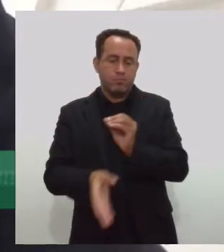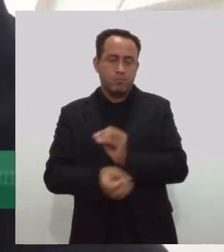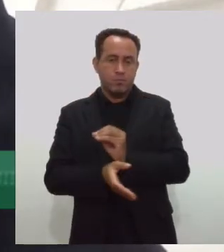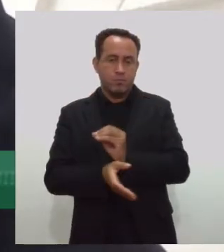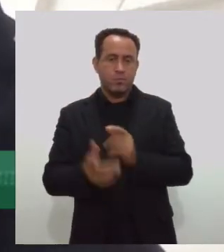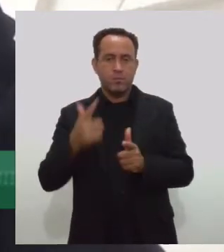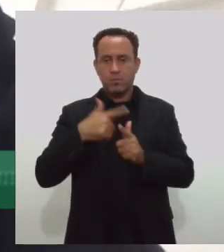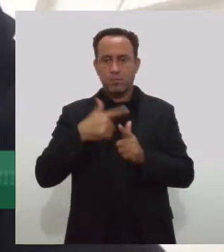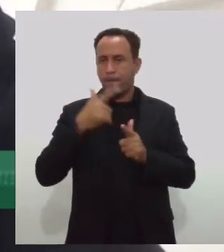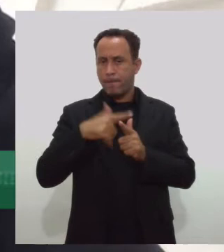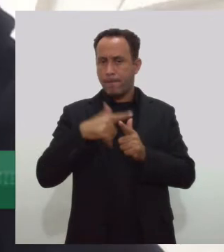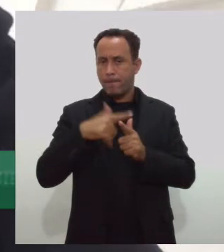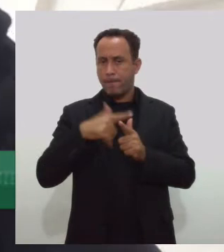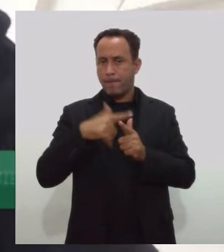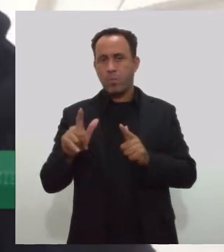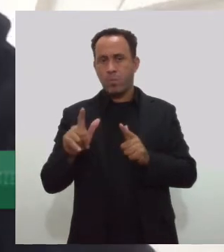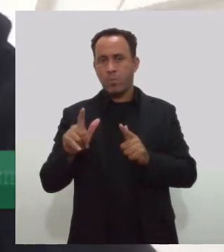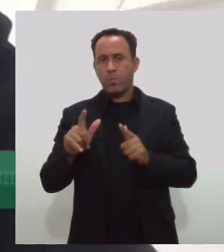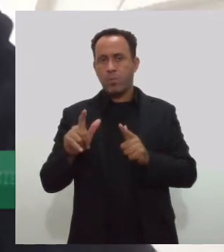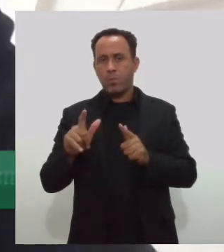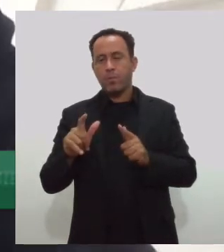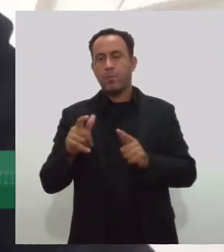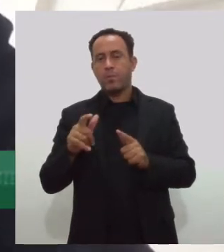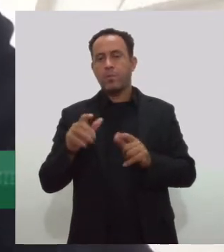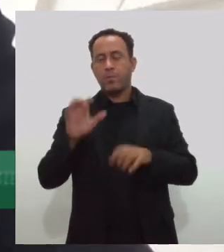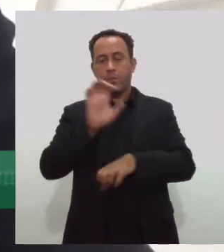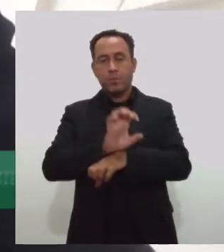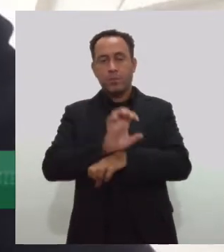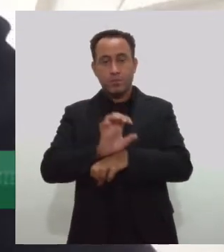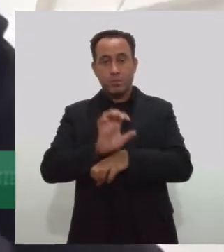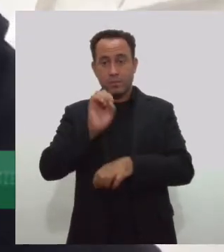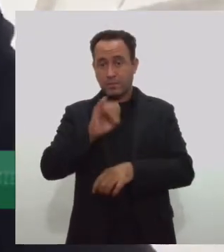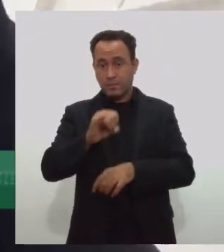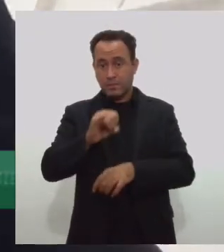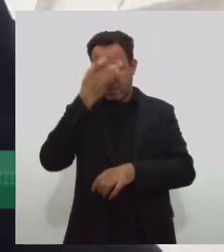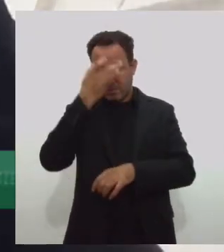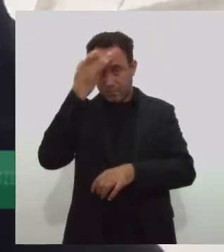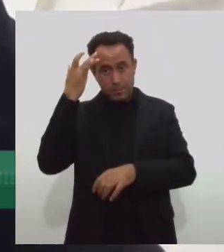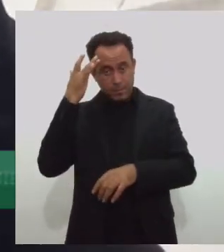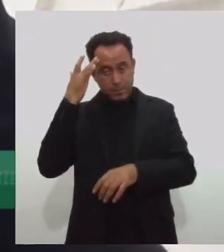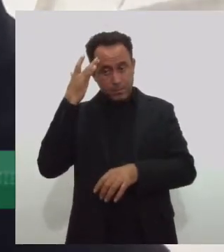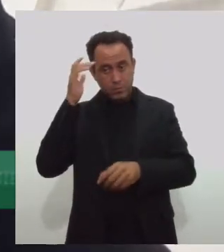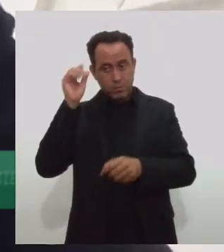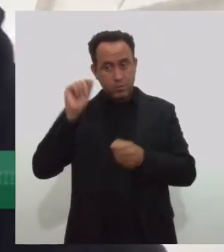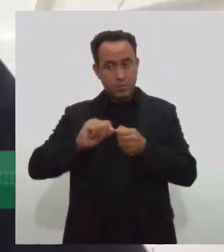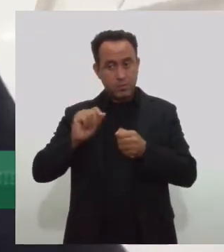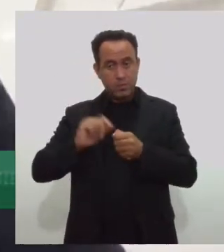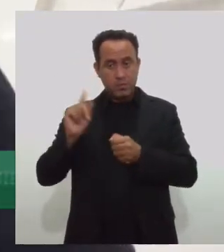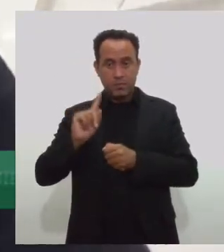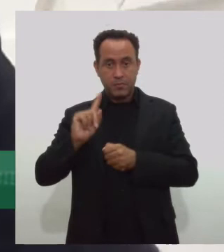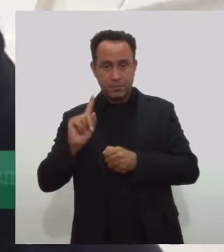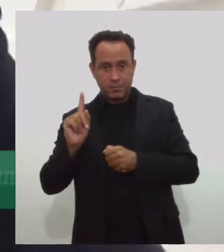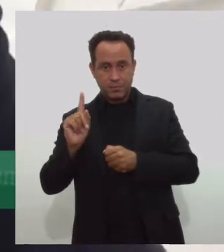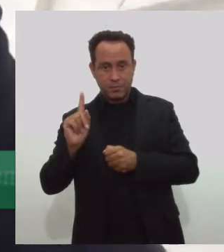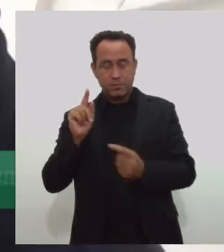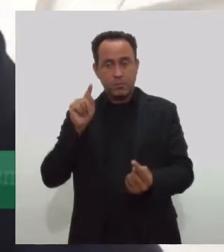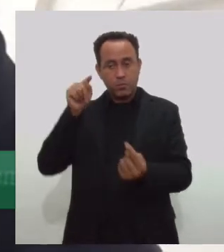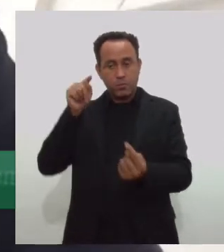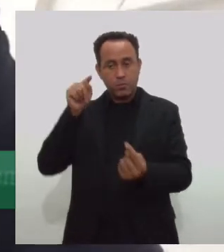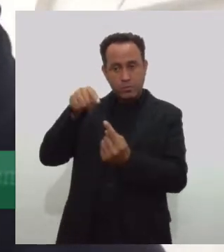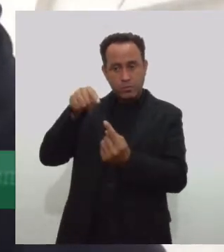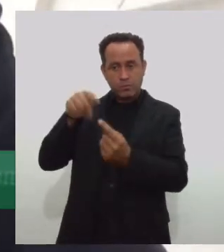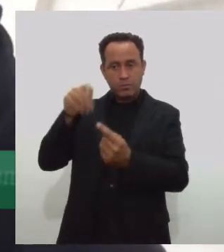causar lesão ao patrimônio público. Se o agente não praticar aquele ato com intenção